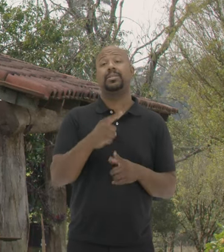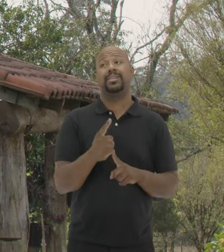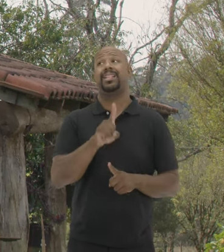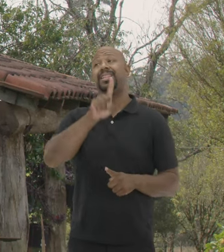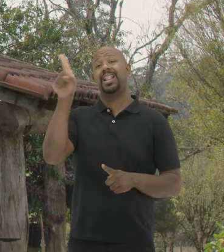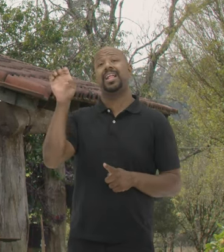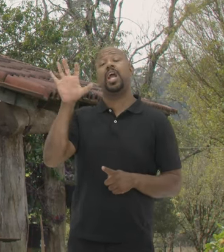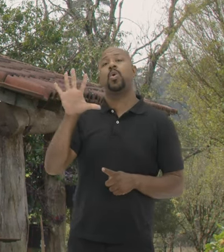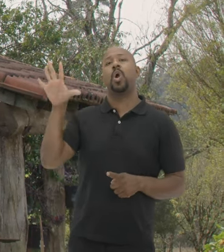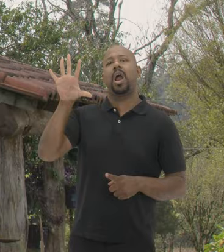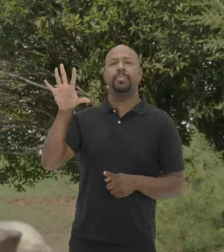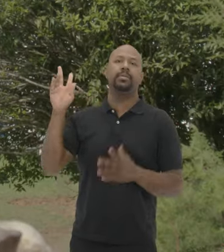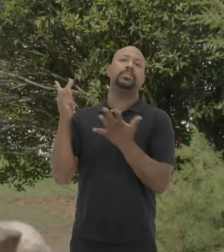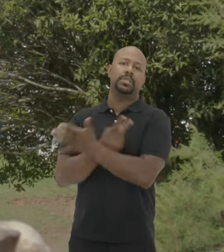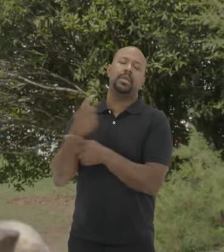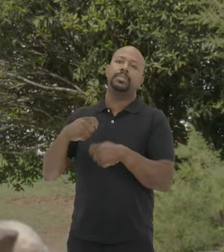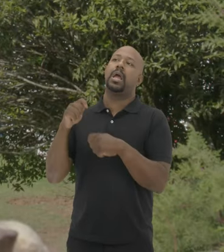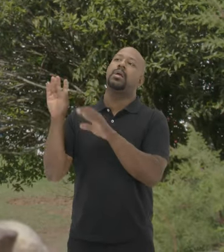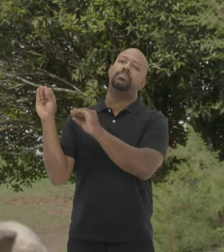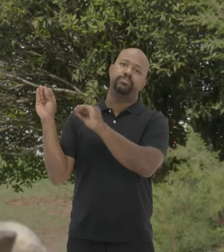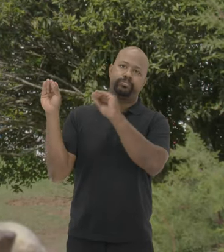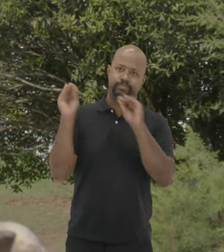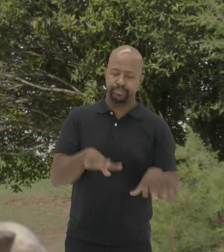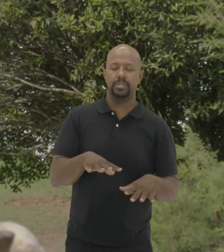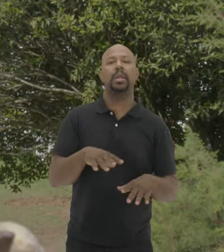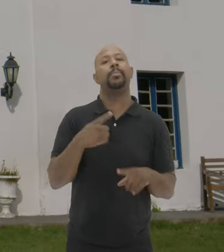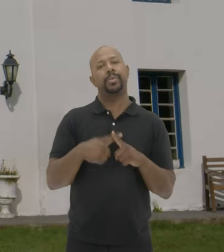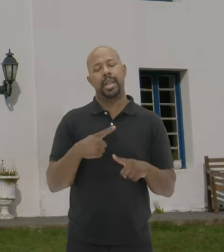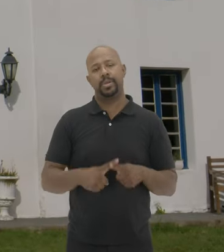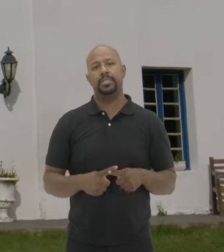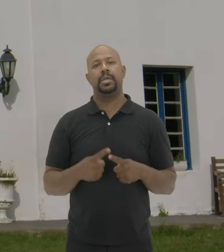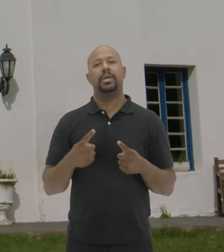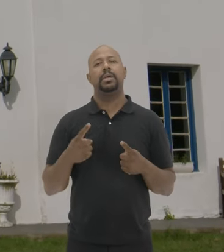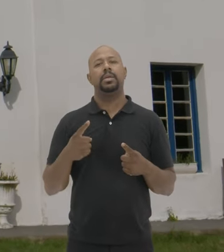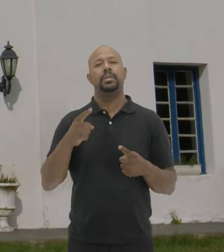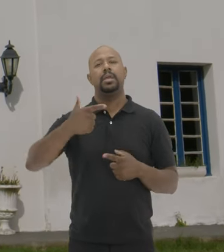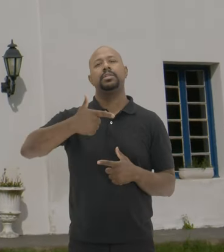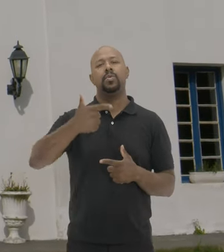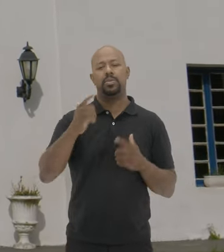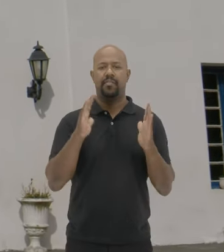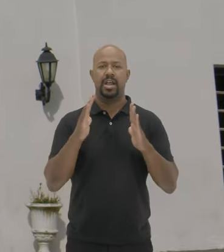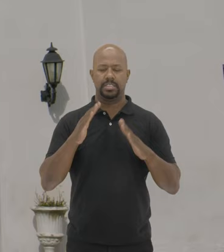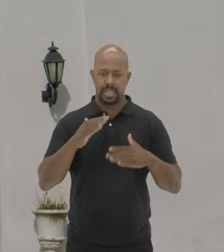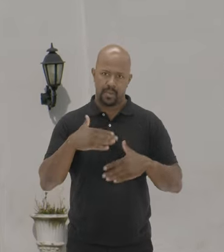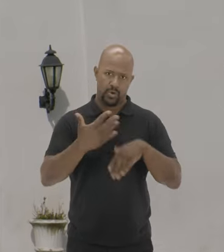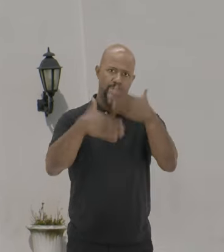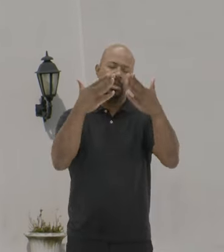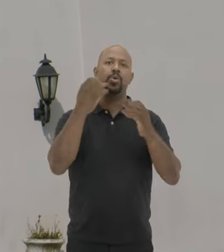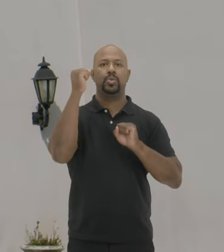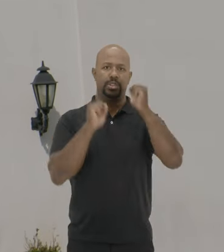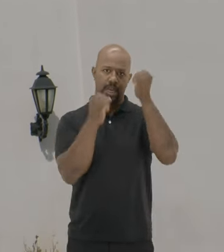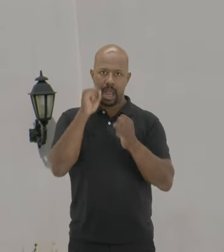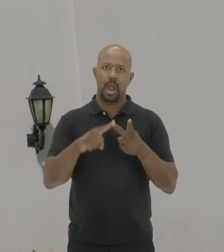eles lá na Europa estavam passando, que tiveram que se deslocar da Europa justamente por causa da segunda fase da Revolução